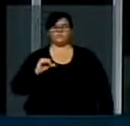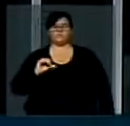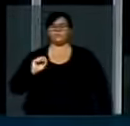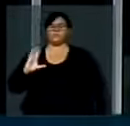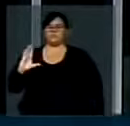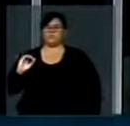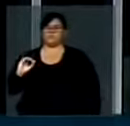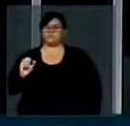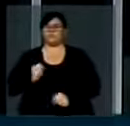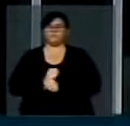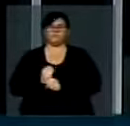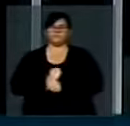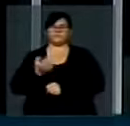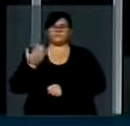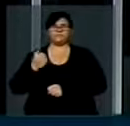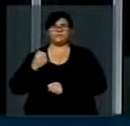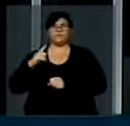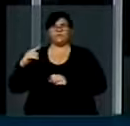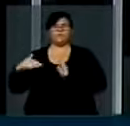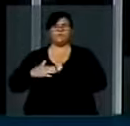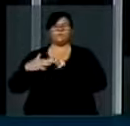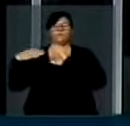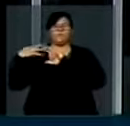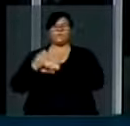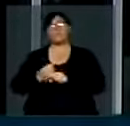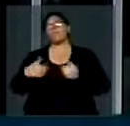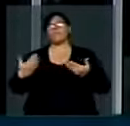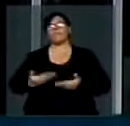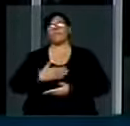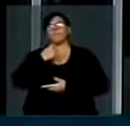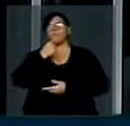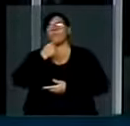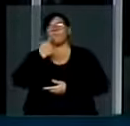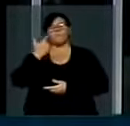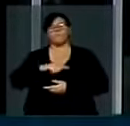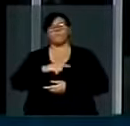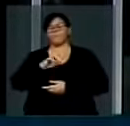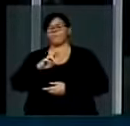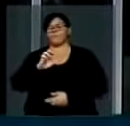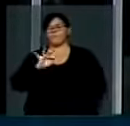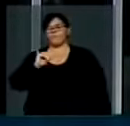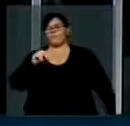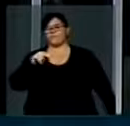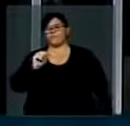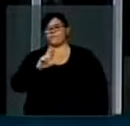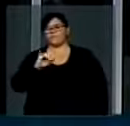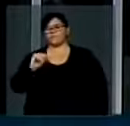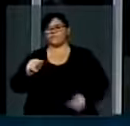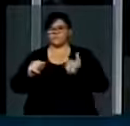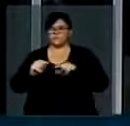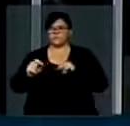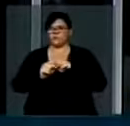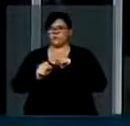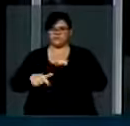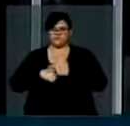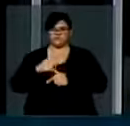1980. De lá para cá, nenhuma outra refinaria entrou em operação. A